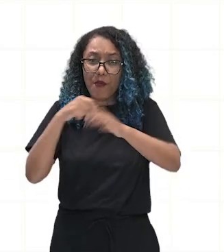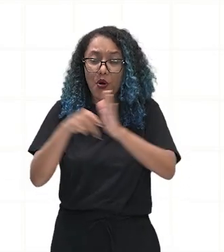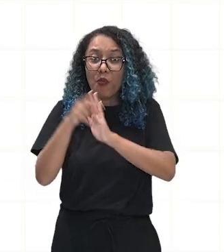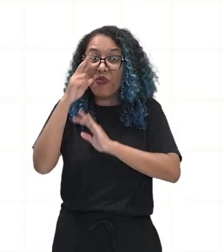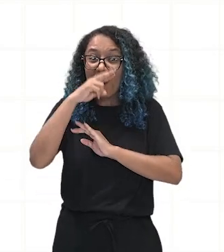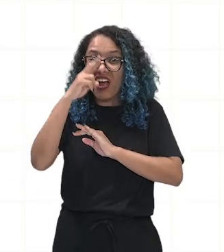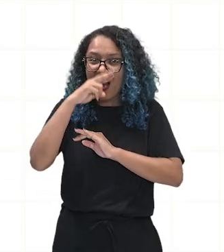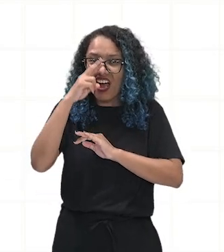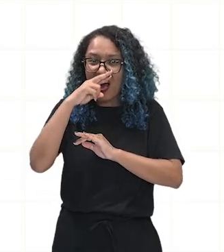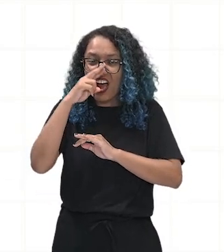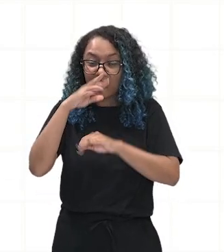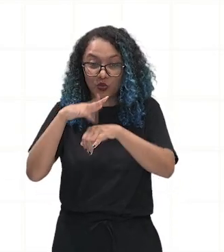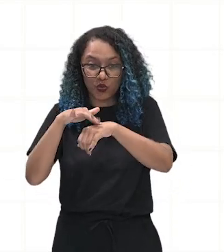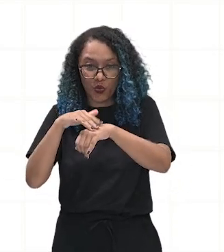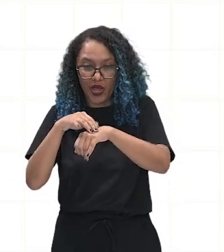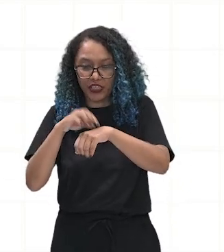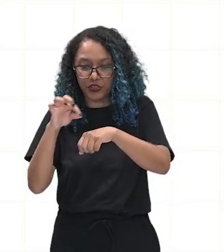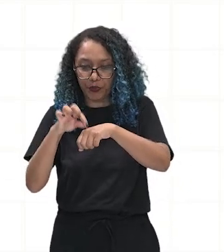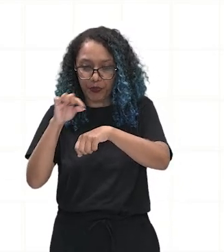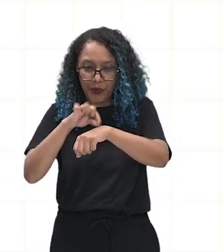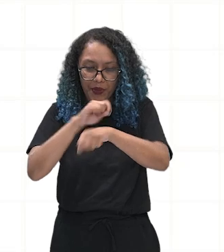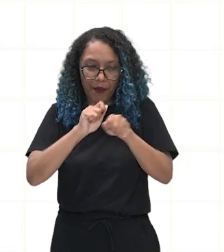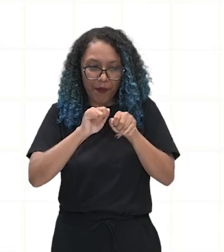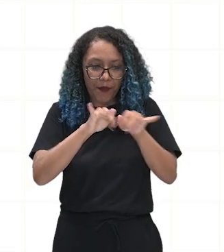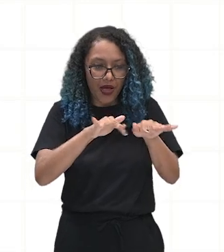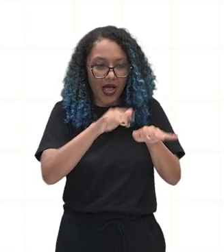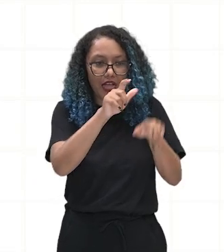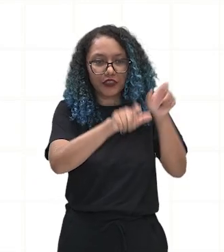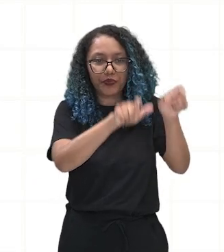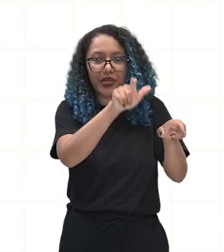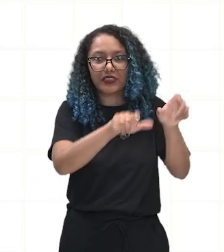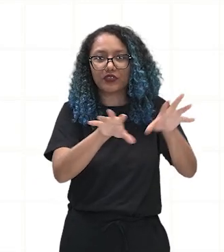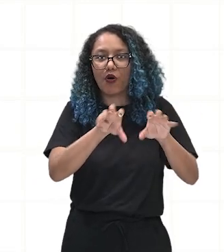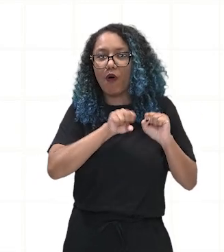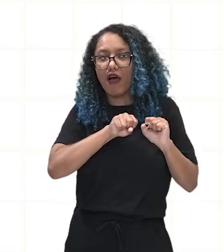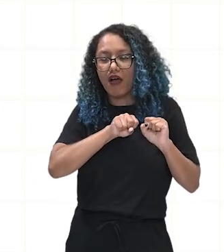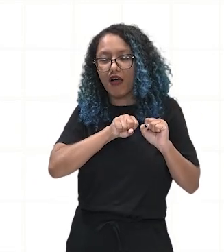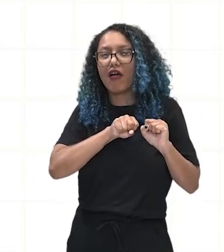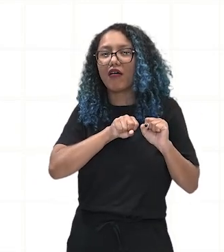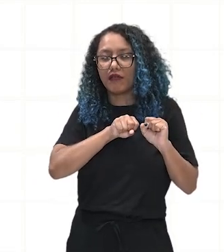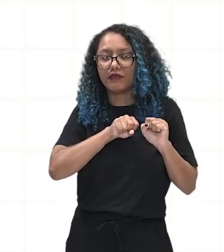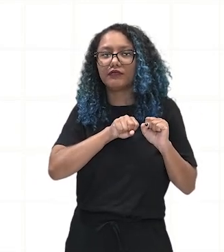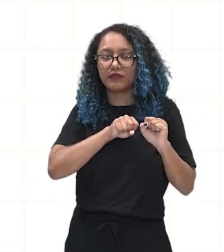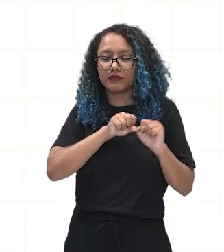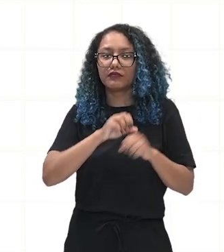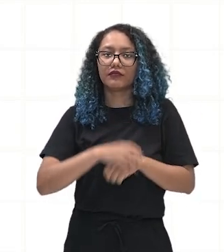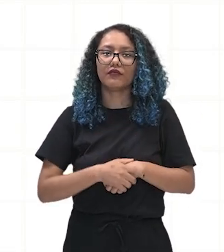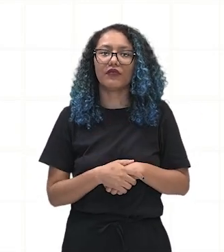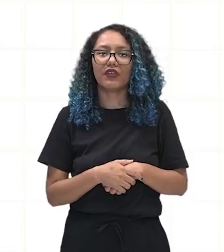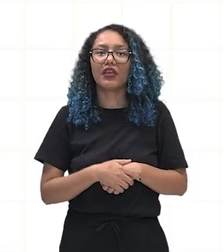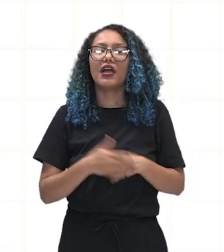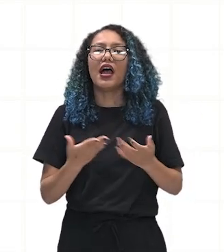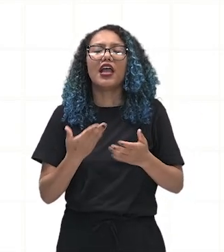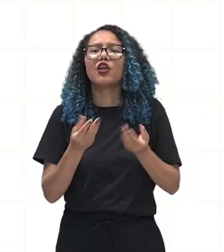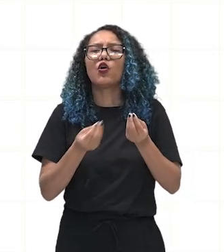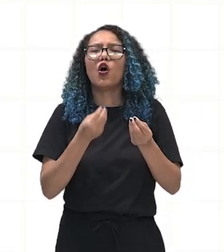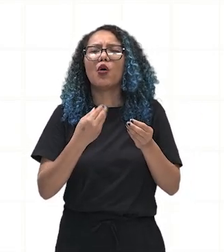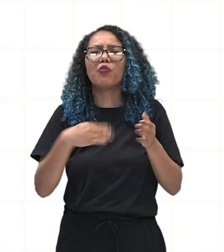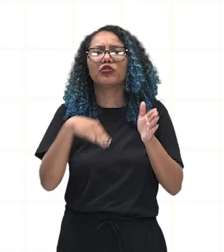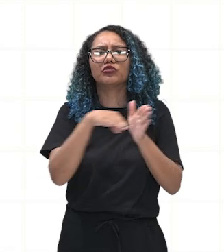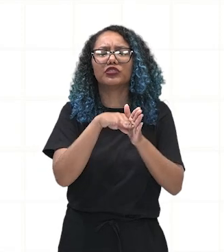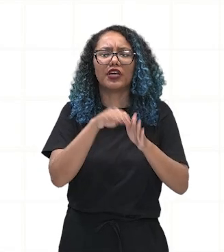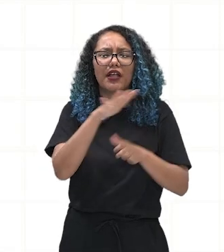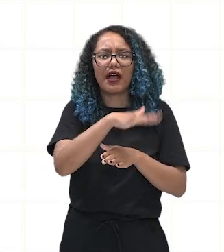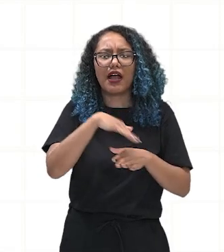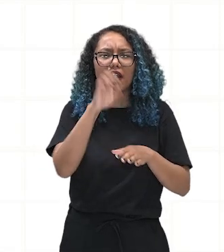tá? E essas pulgas, esses ratos, acabavam chegando na Europa através dos portos